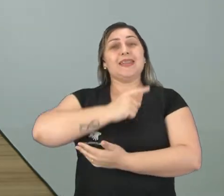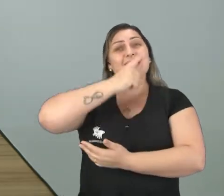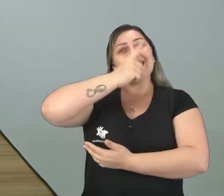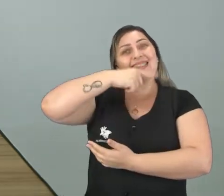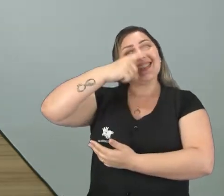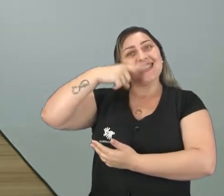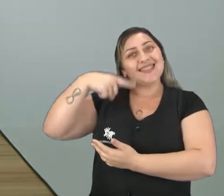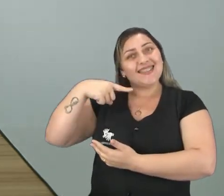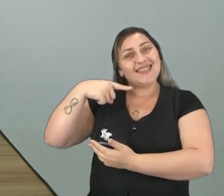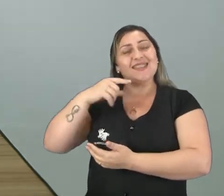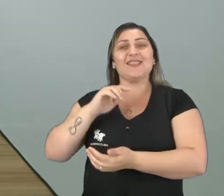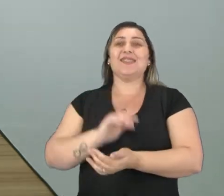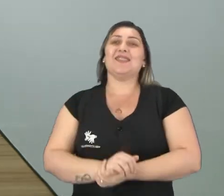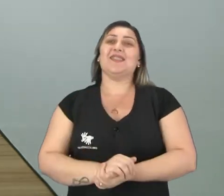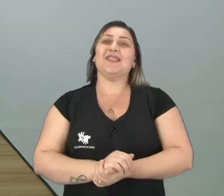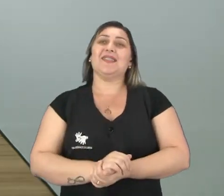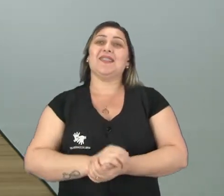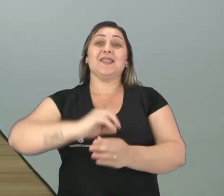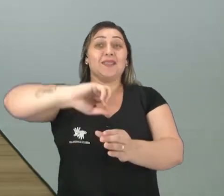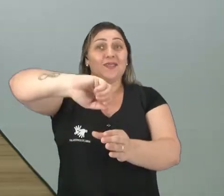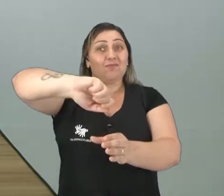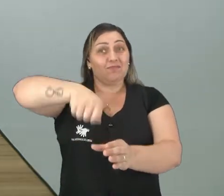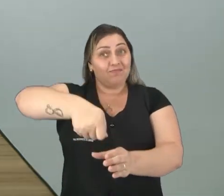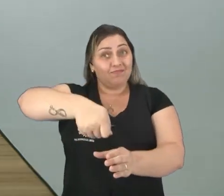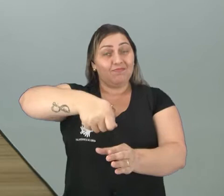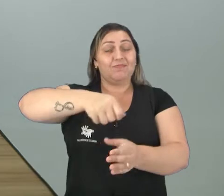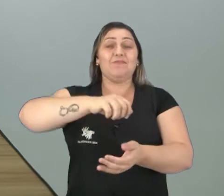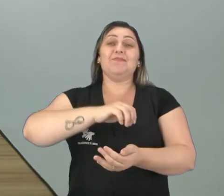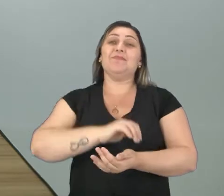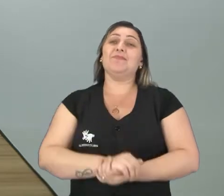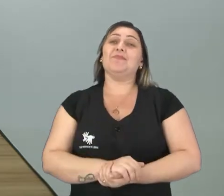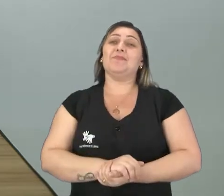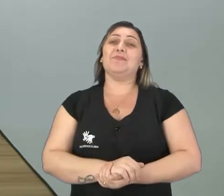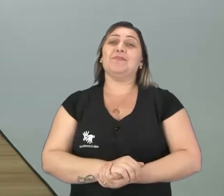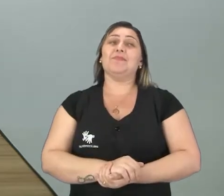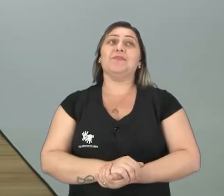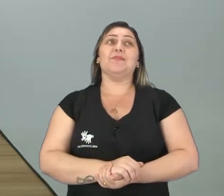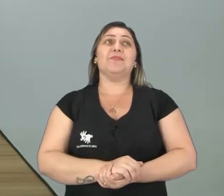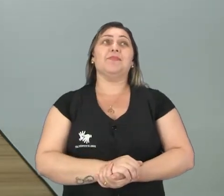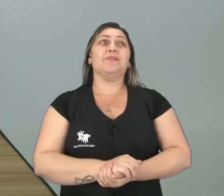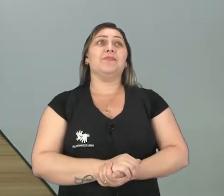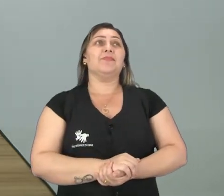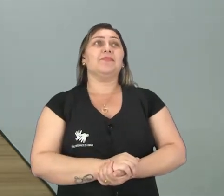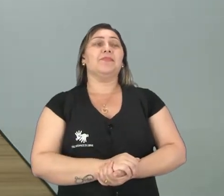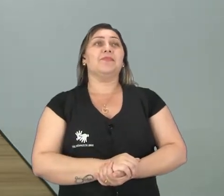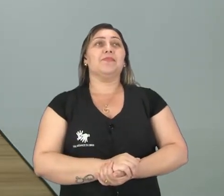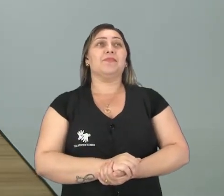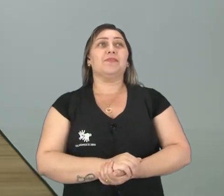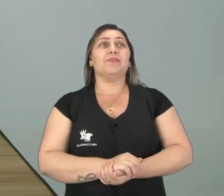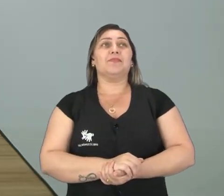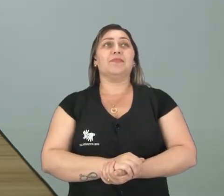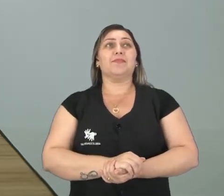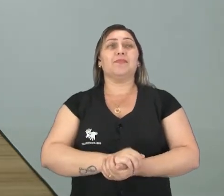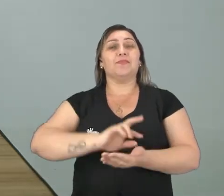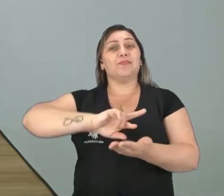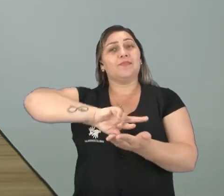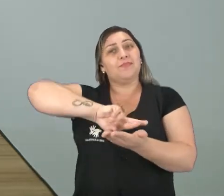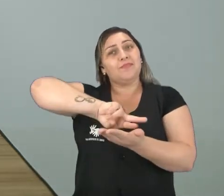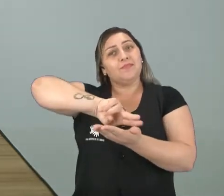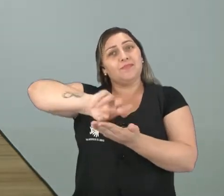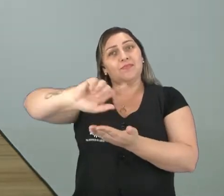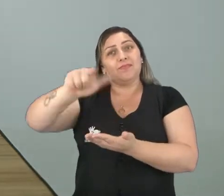escovar os dentes, devemos fechar a torneira. Muito bem. E infinitas